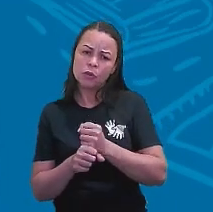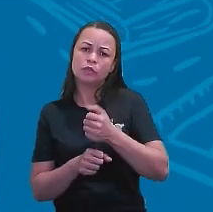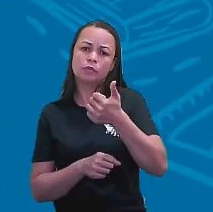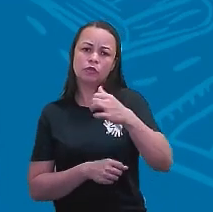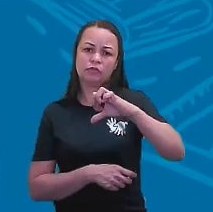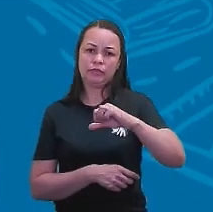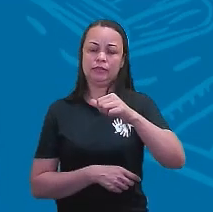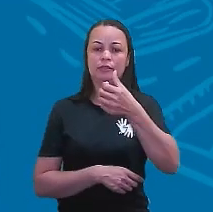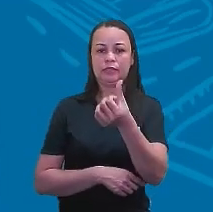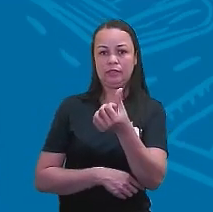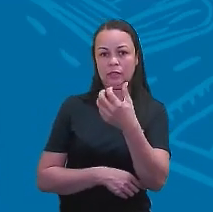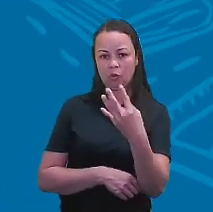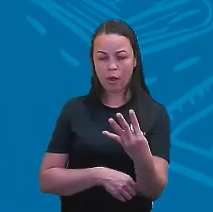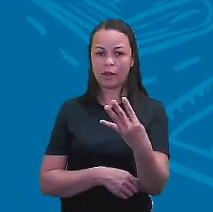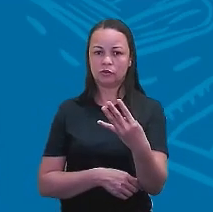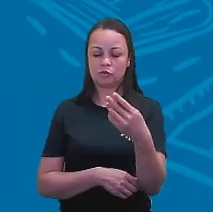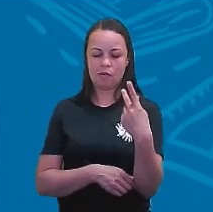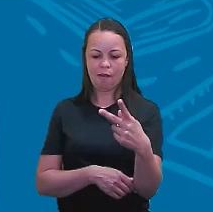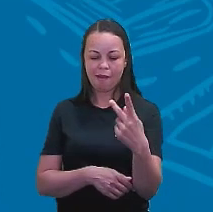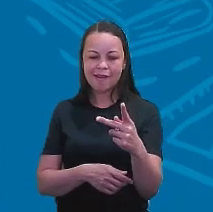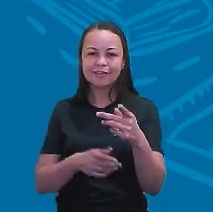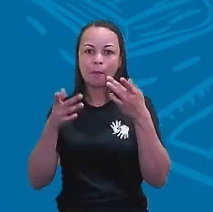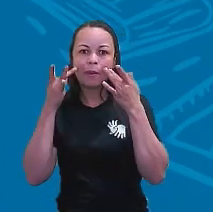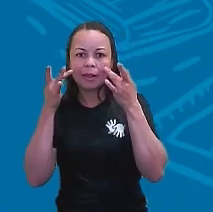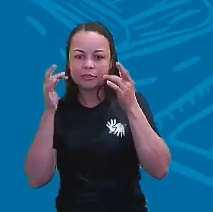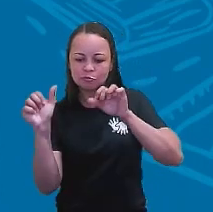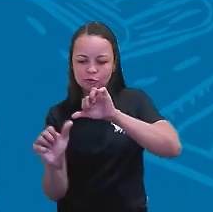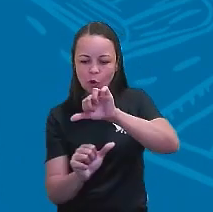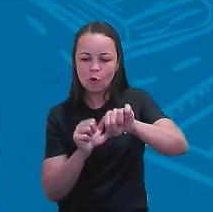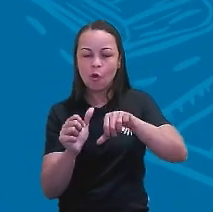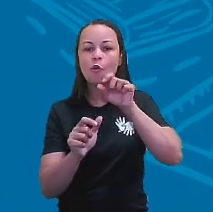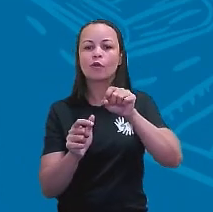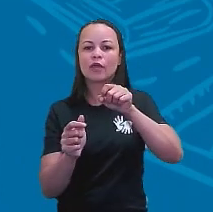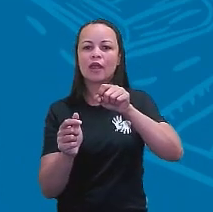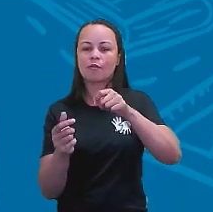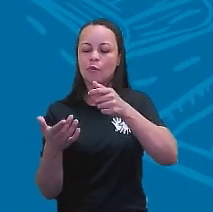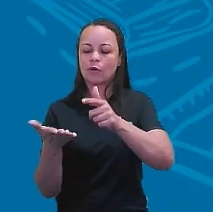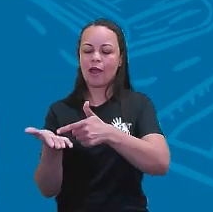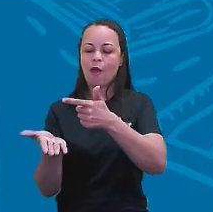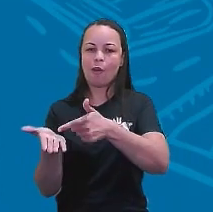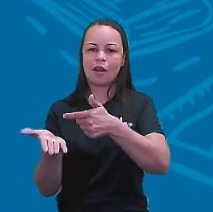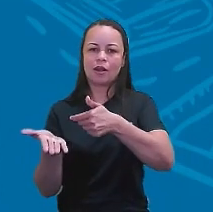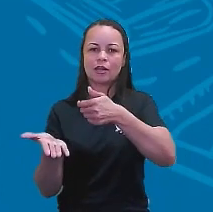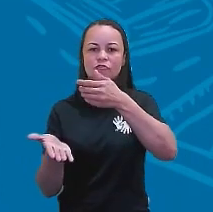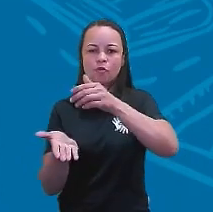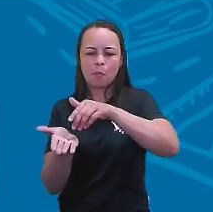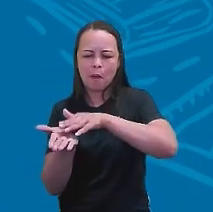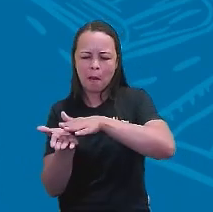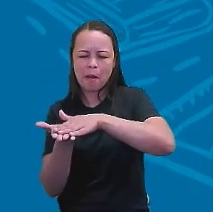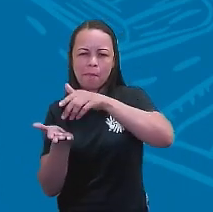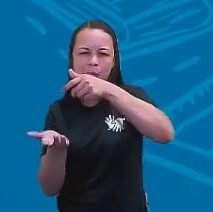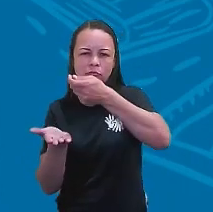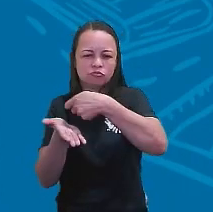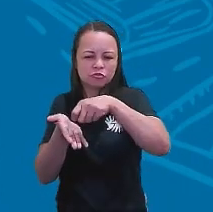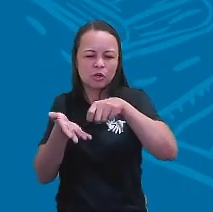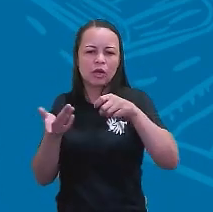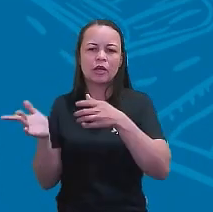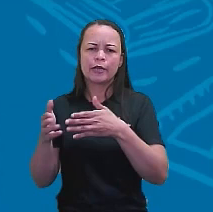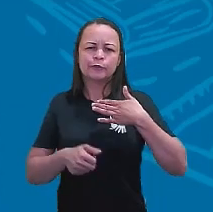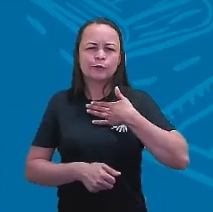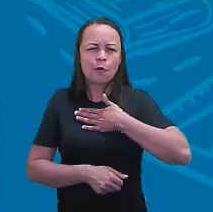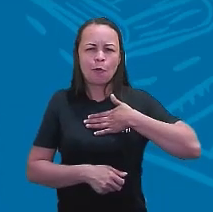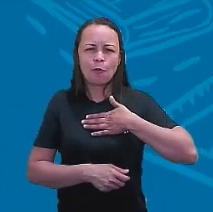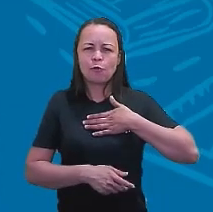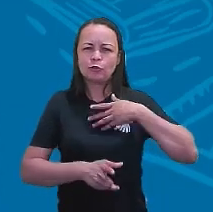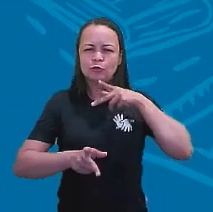em livro. Então, vejam, foi toda uma trajetória e aí foi ganhando o gosto do público.